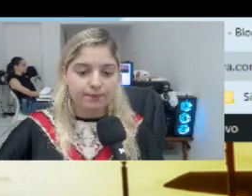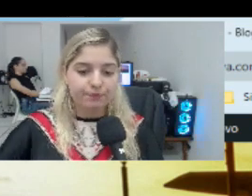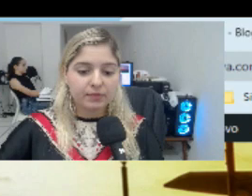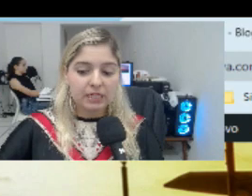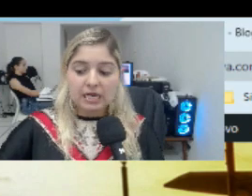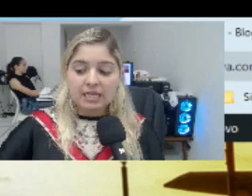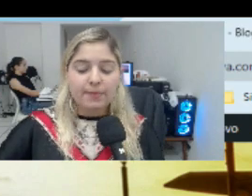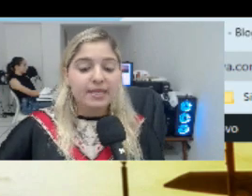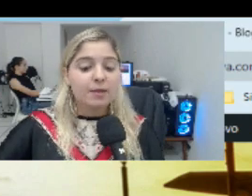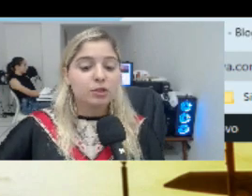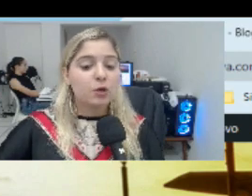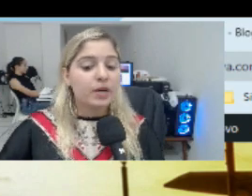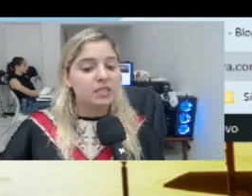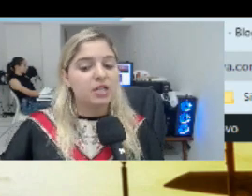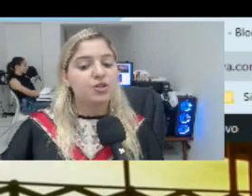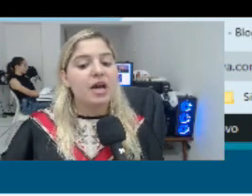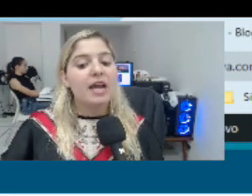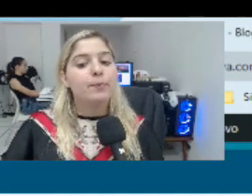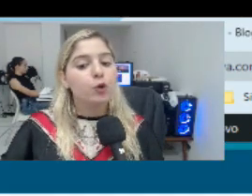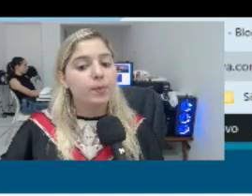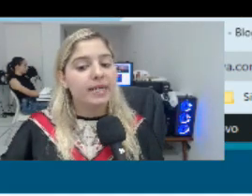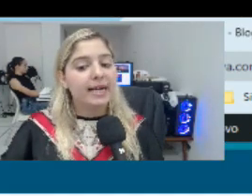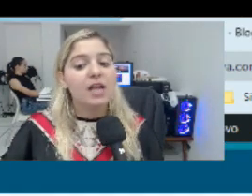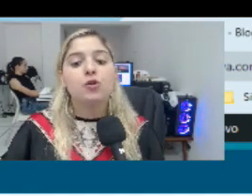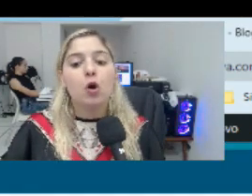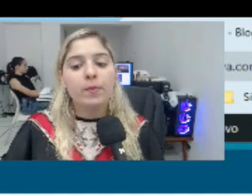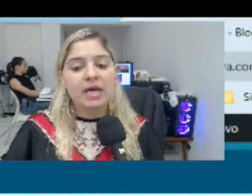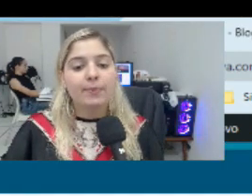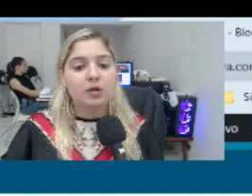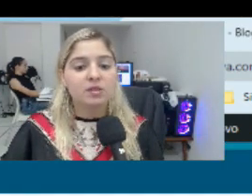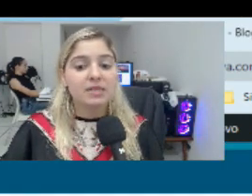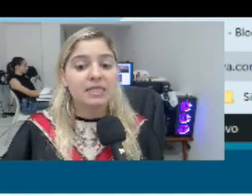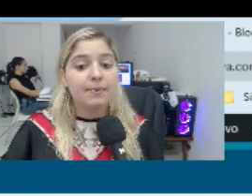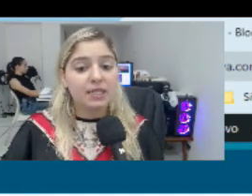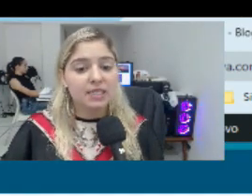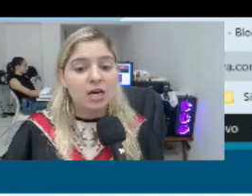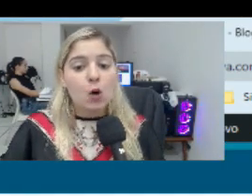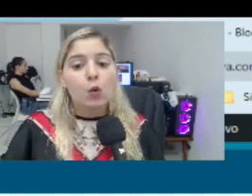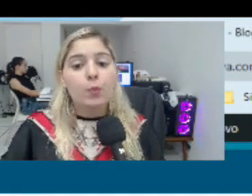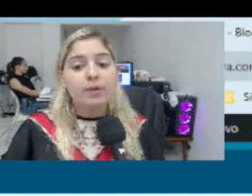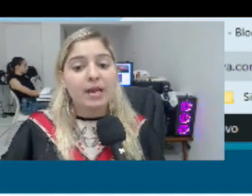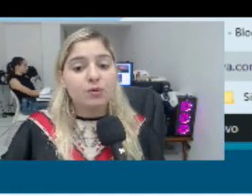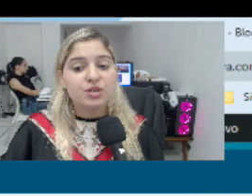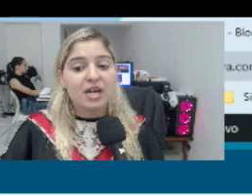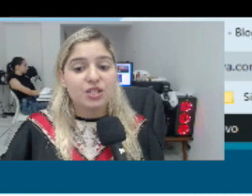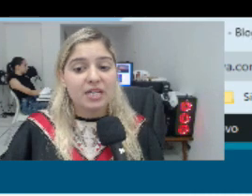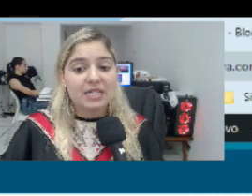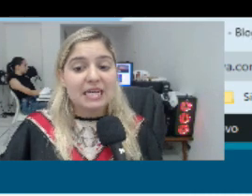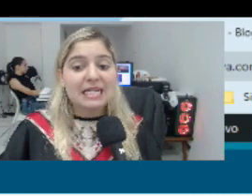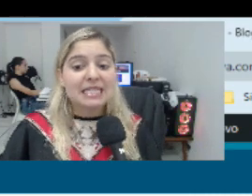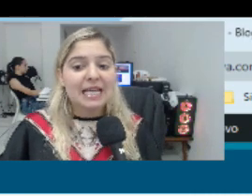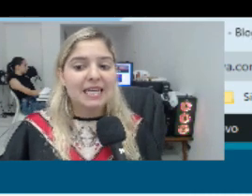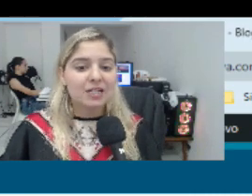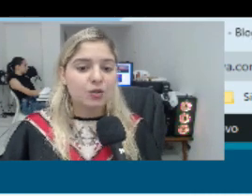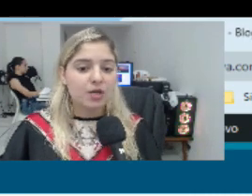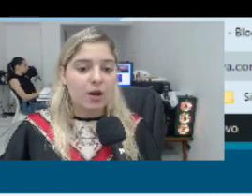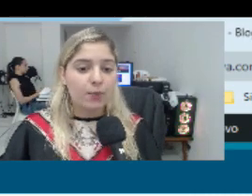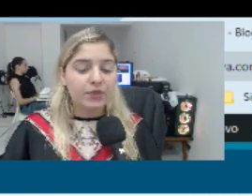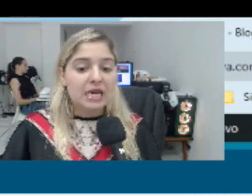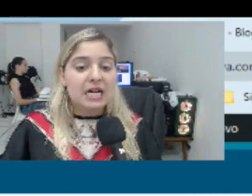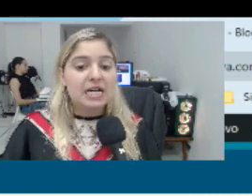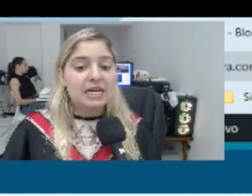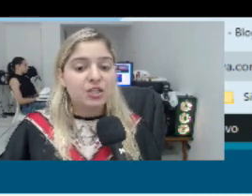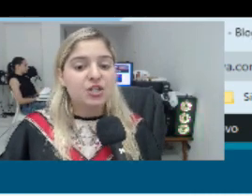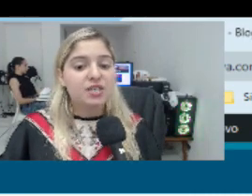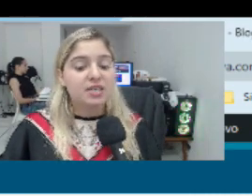país. Também temos que o presidente da República retoma na próxima semana o cumprimento de agenda